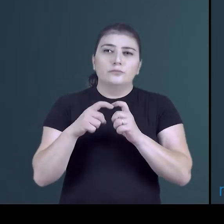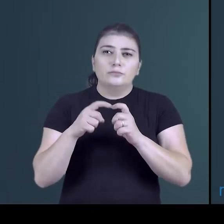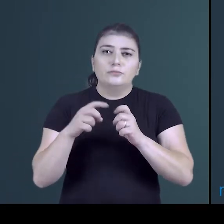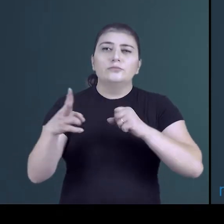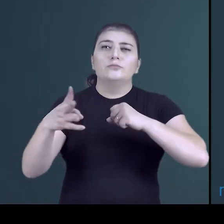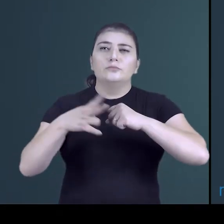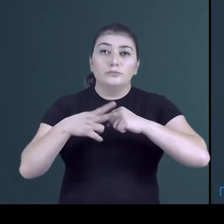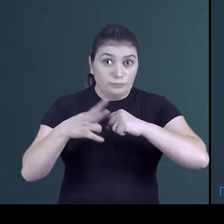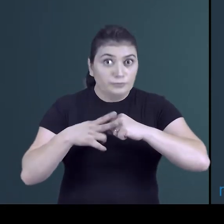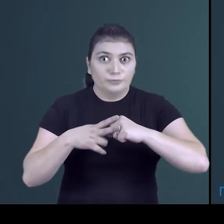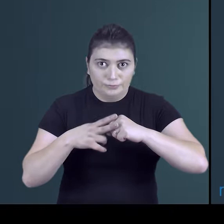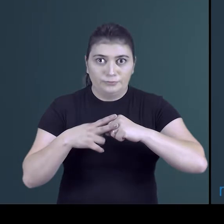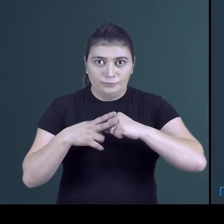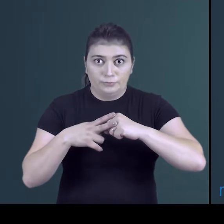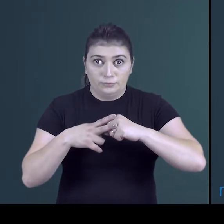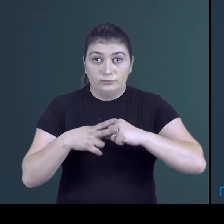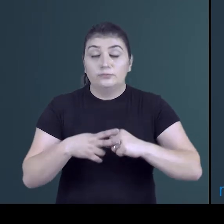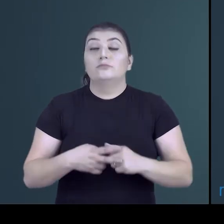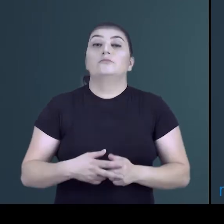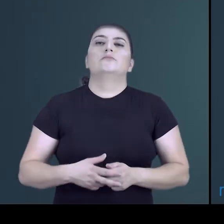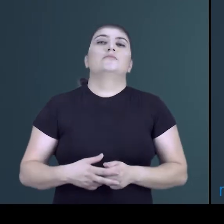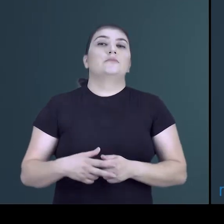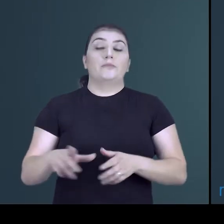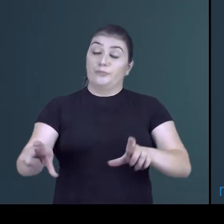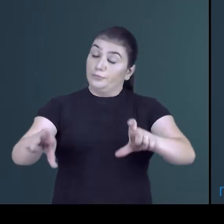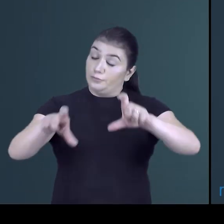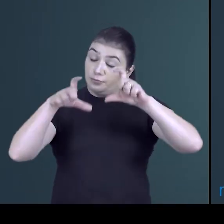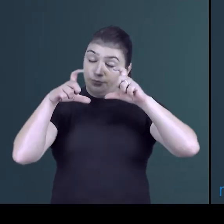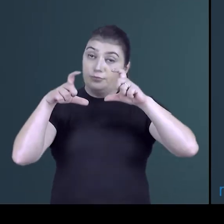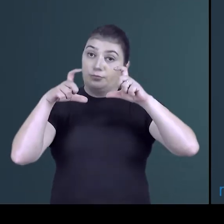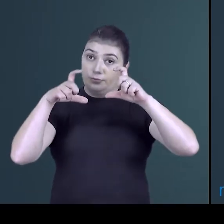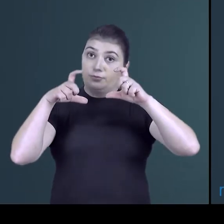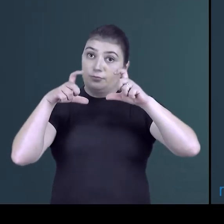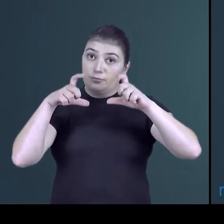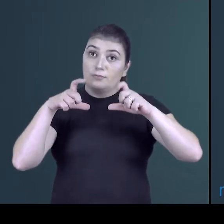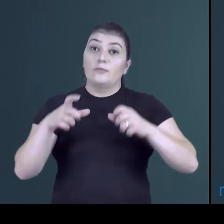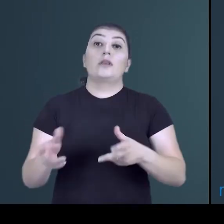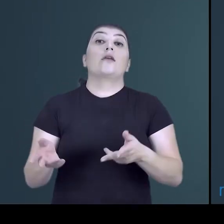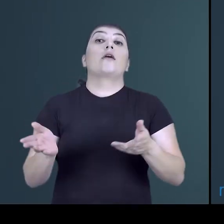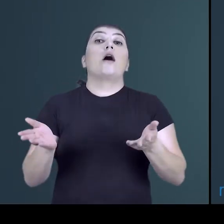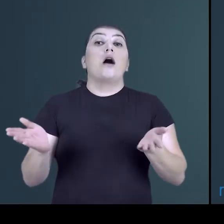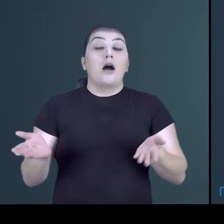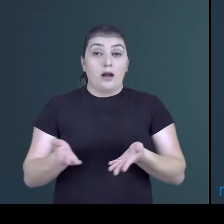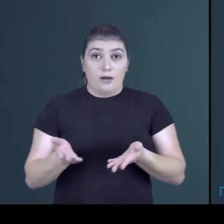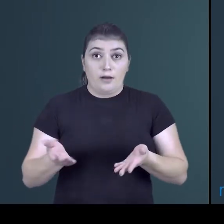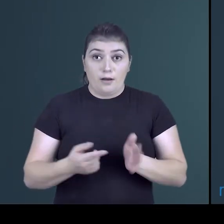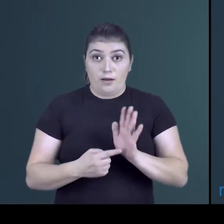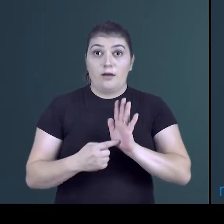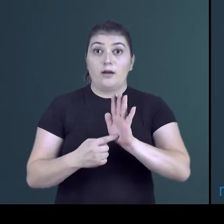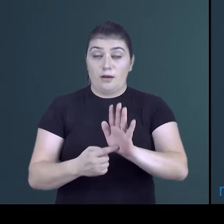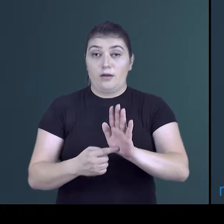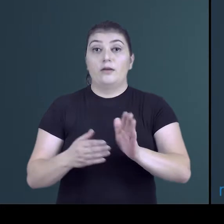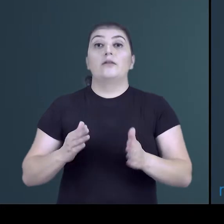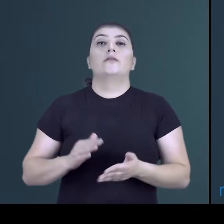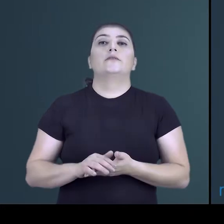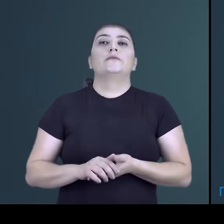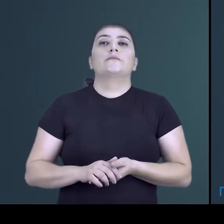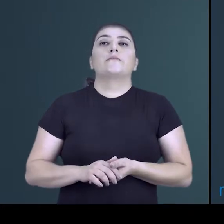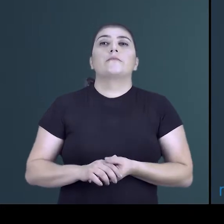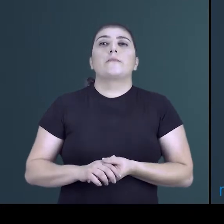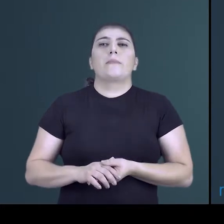verbal. Quando falamos em concordância verbal, muita atenção, porque os elementos agora nos dão outra